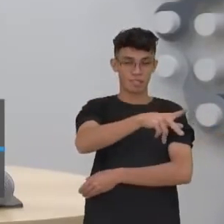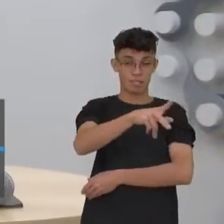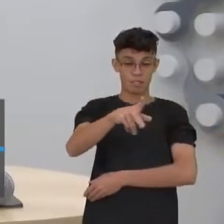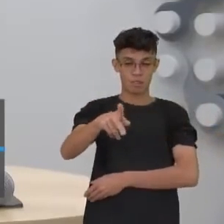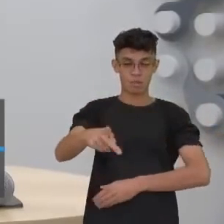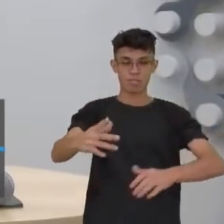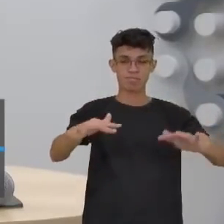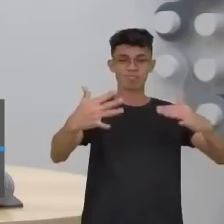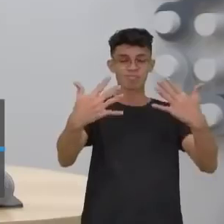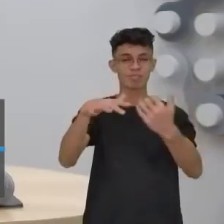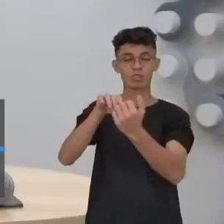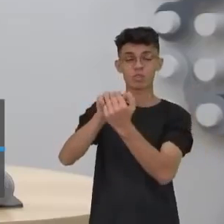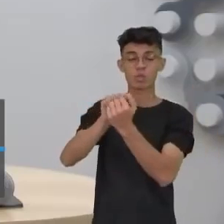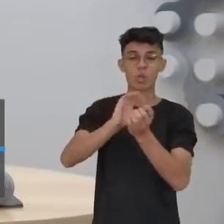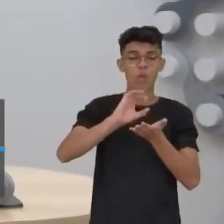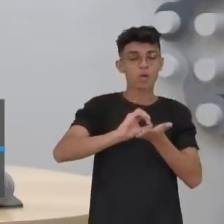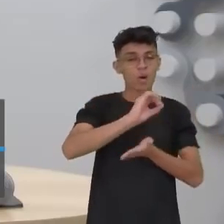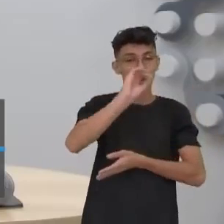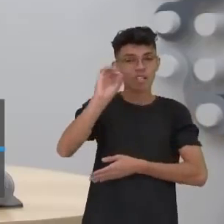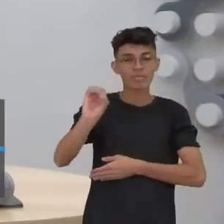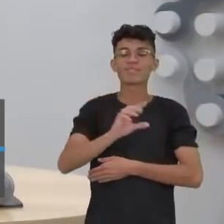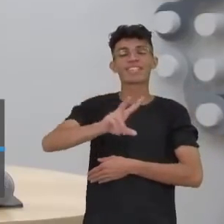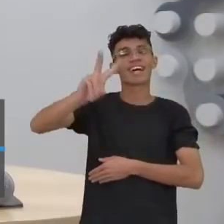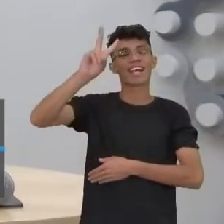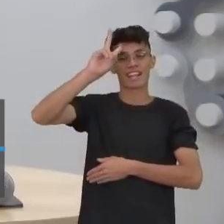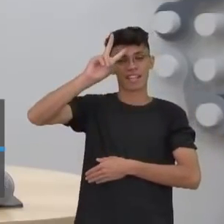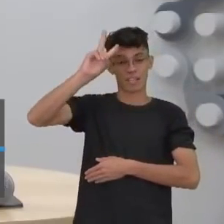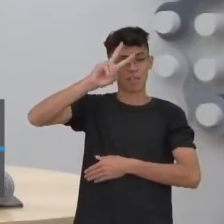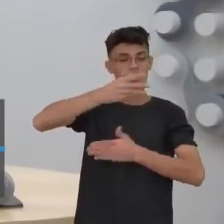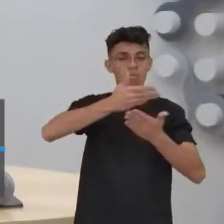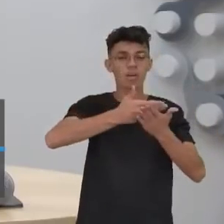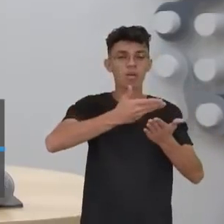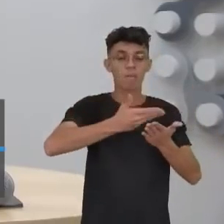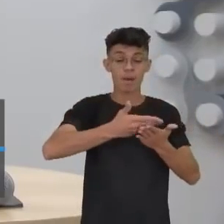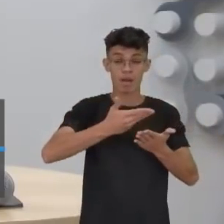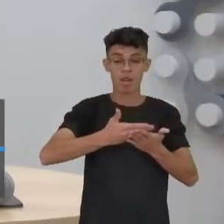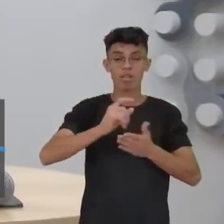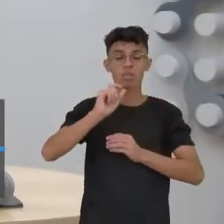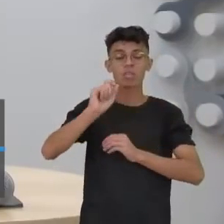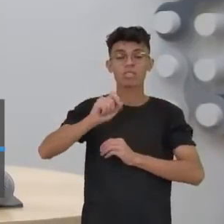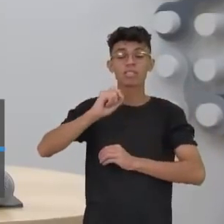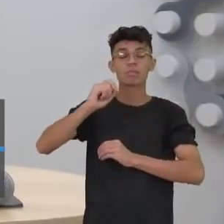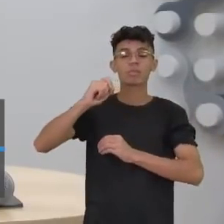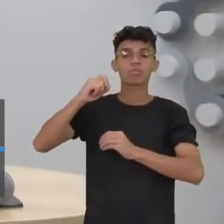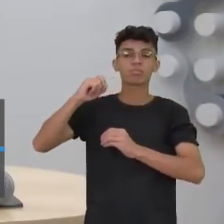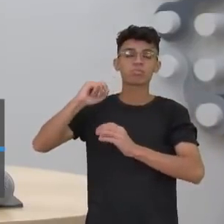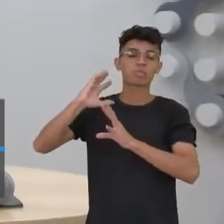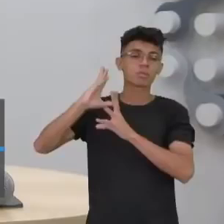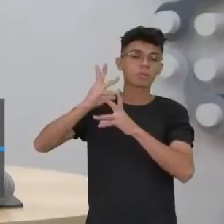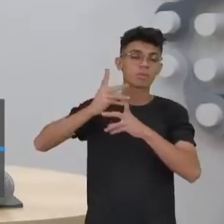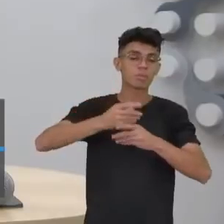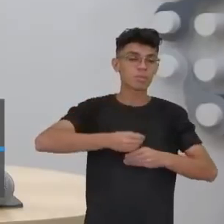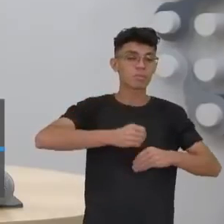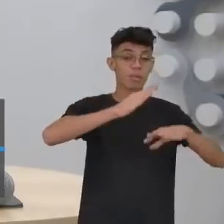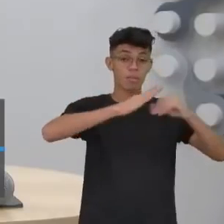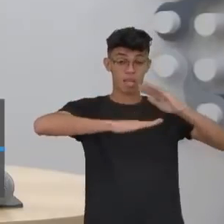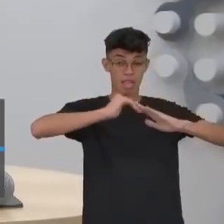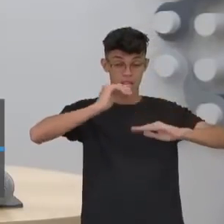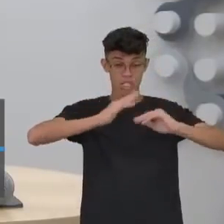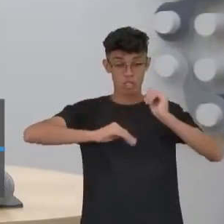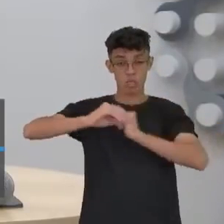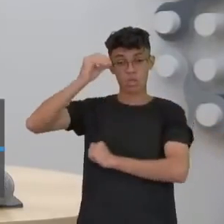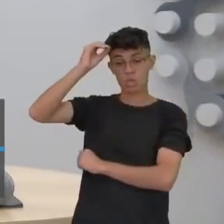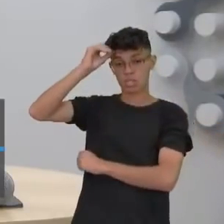Centro de Mídias. Mais uma vez lembrando, é uma aula de retomada de habilidades e objetos do